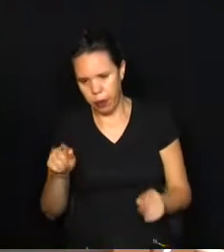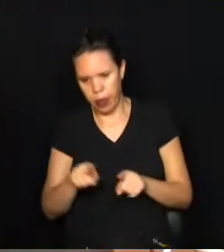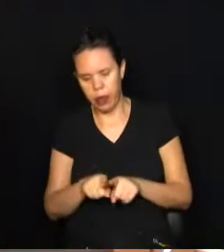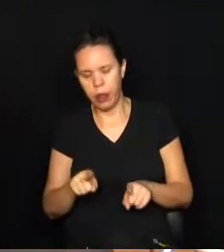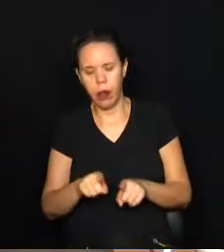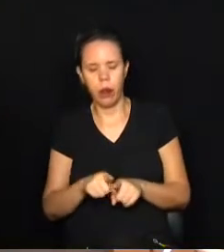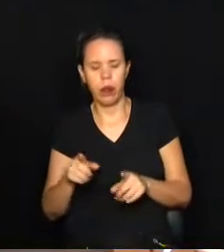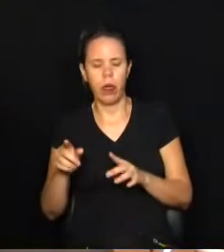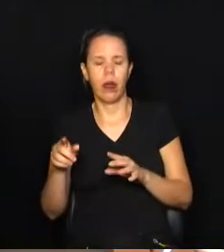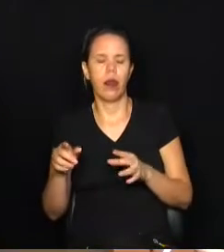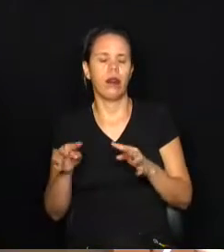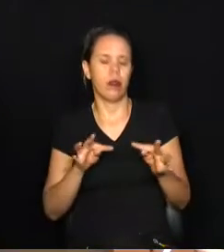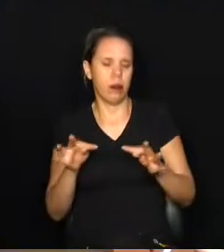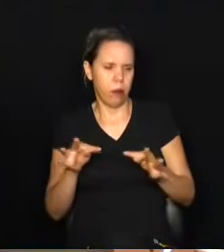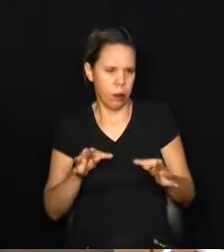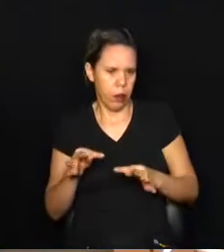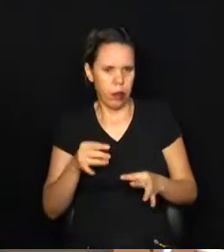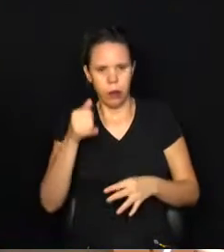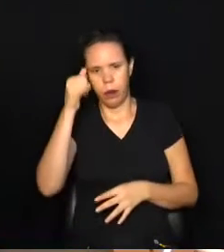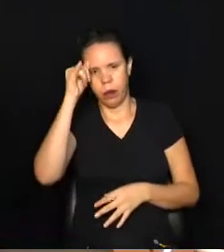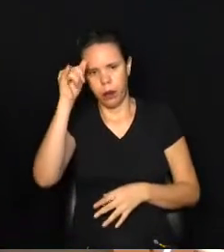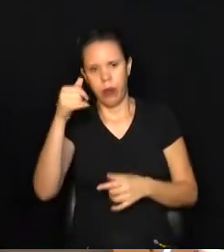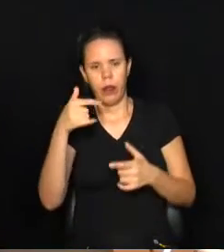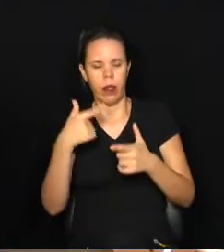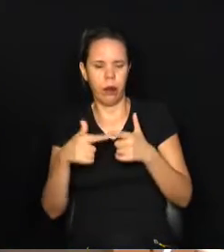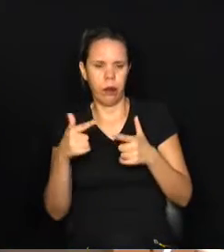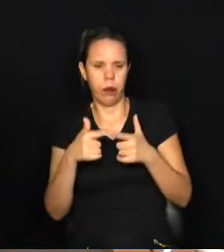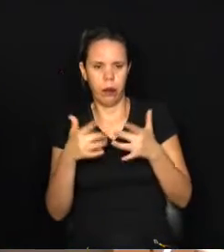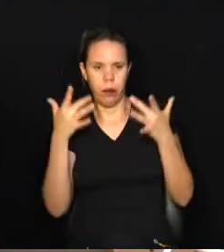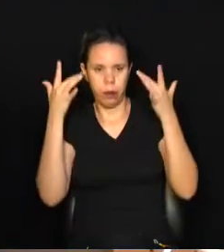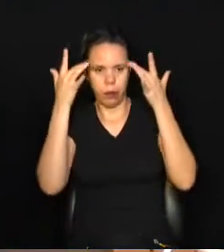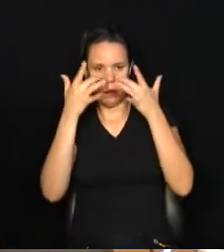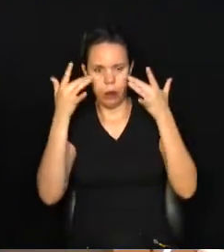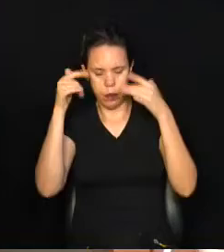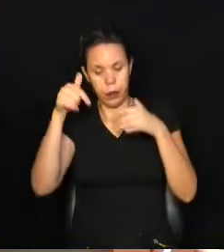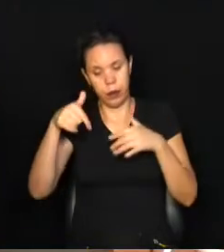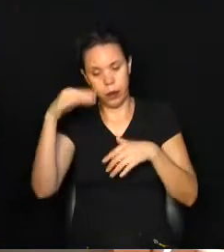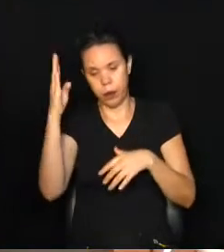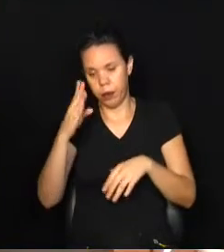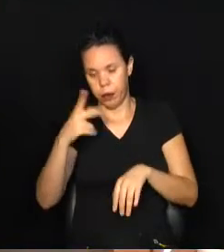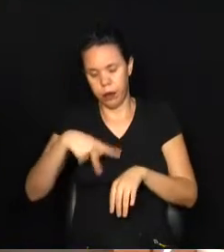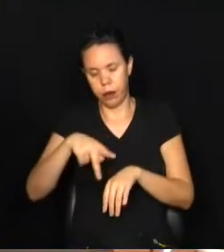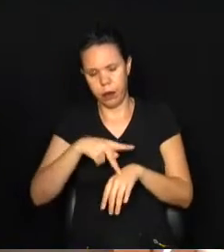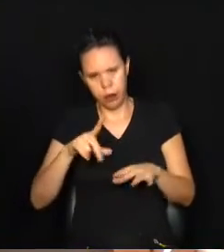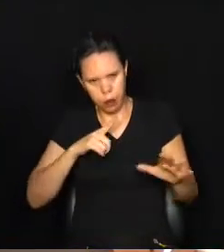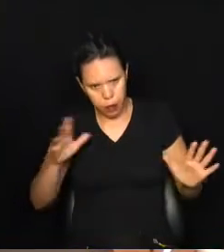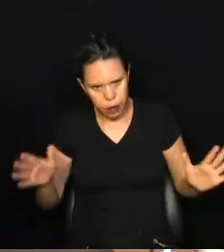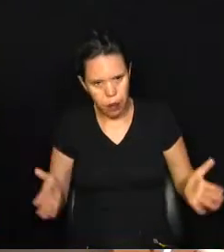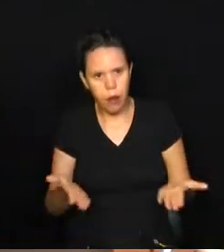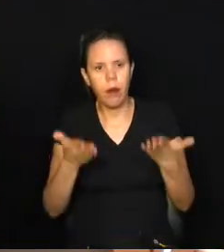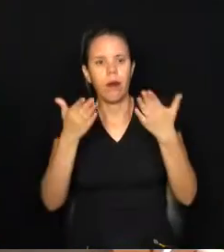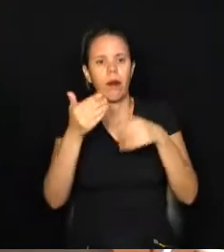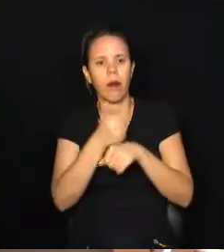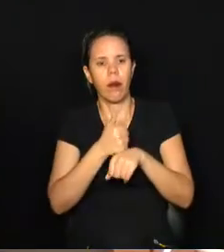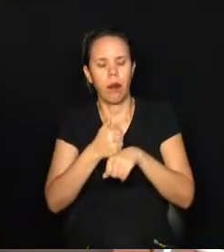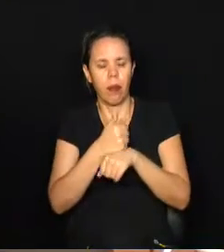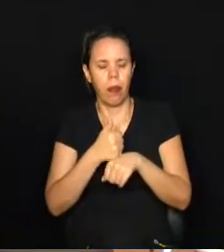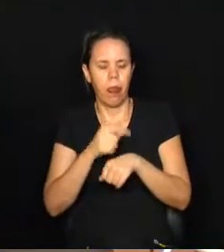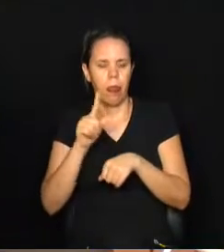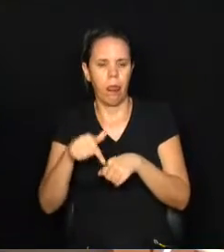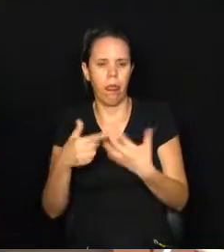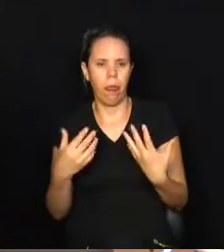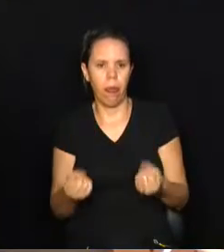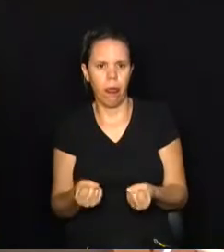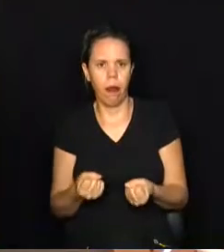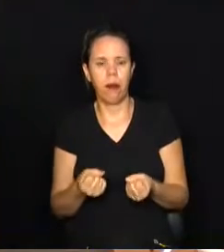Então, o nosso país ele tem que exaltar a profissão que